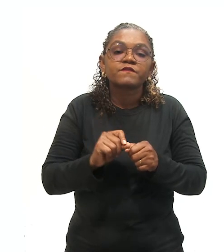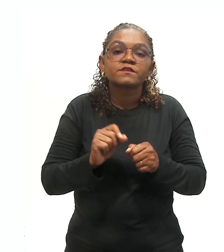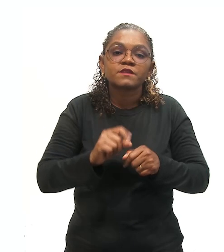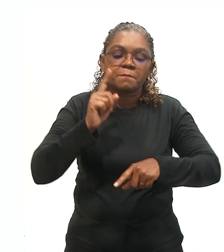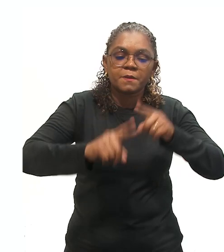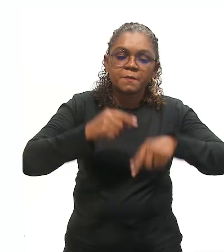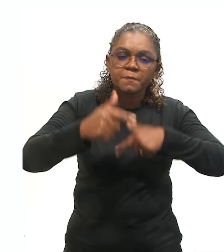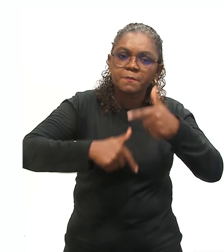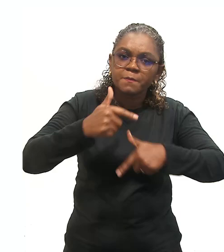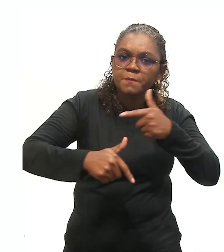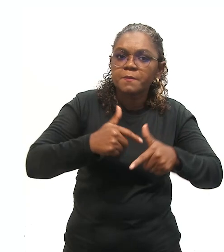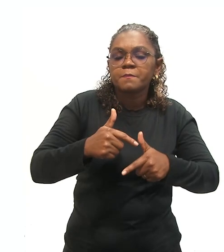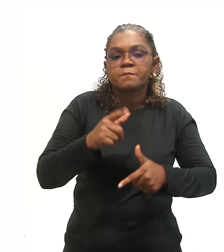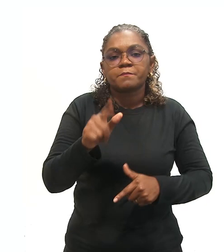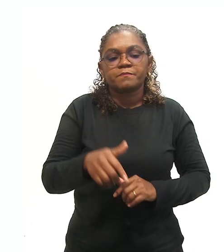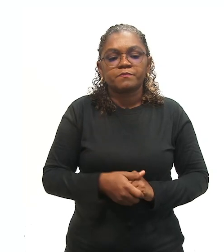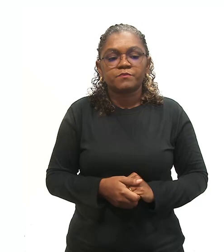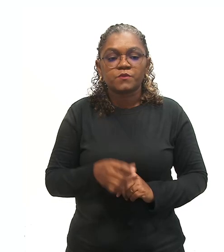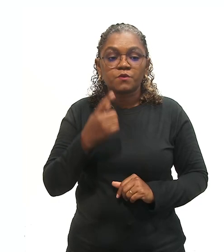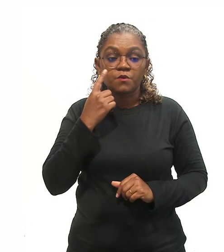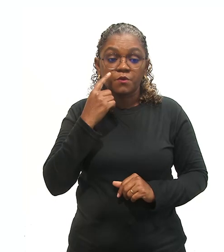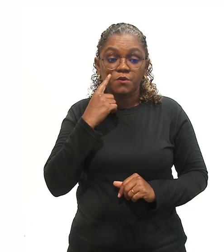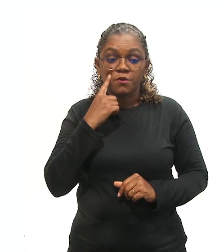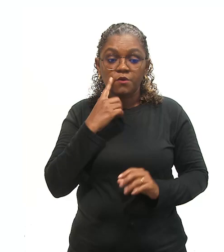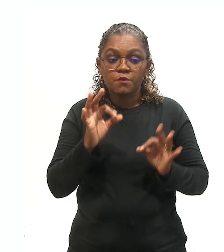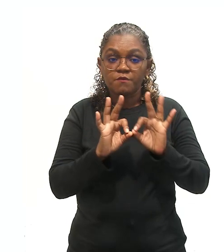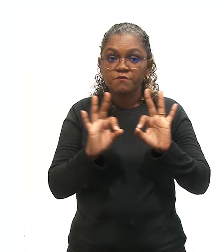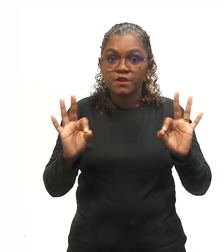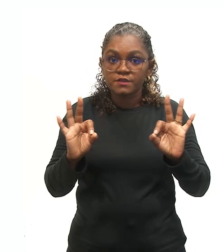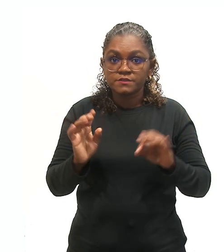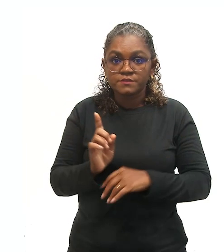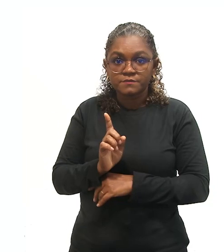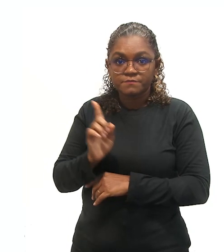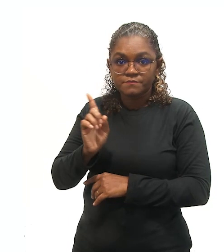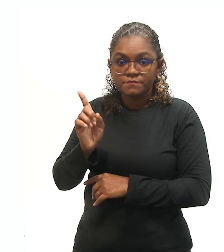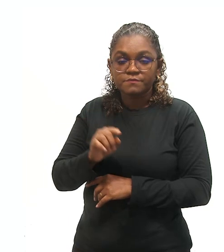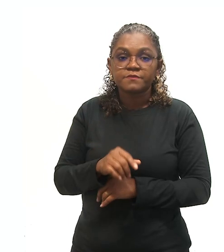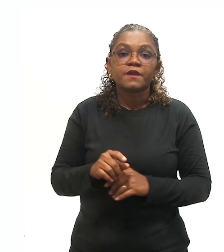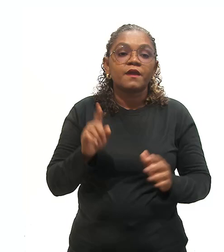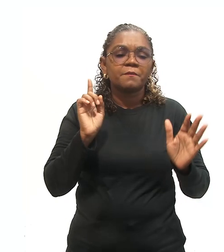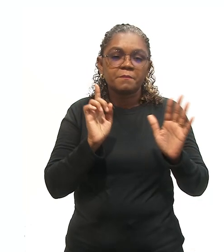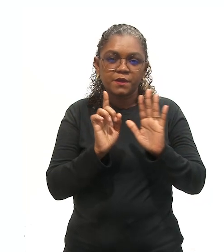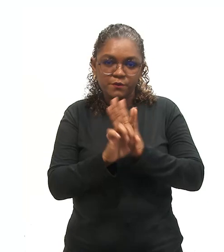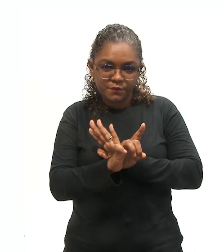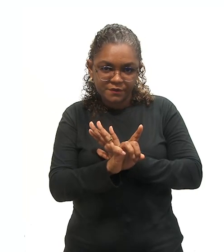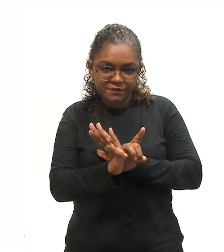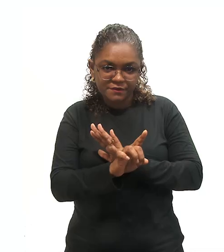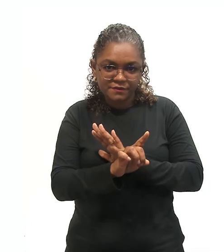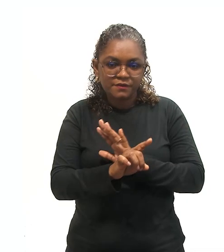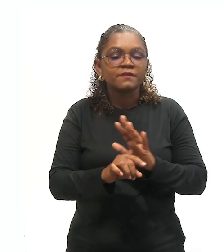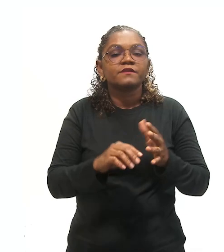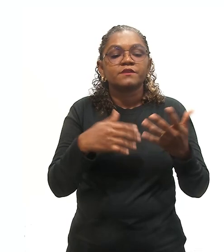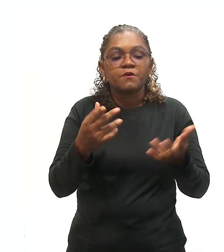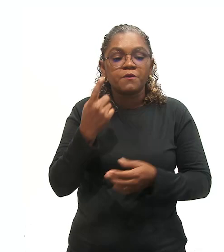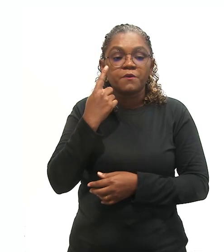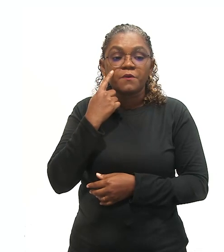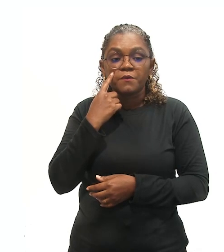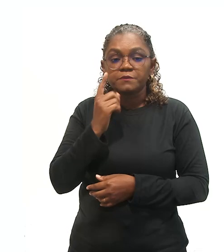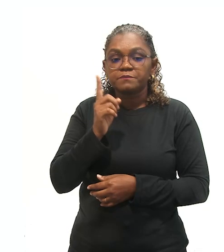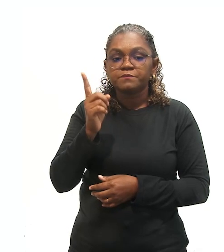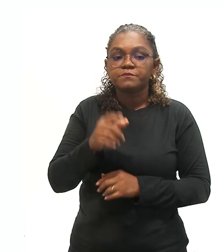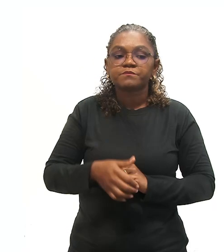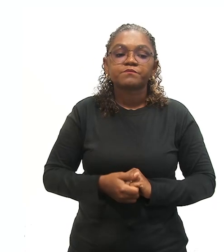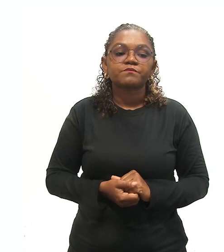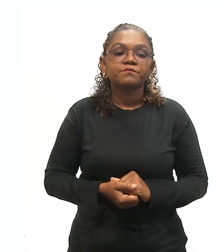e serviços. Essa frase aqui é uma resposta para uma grande pergunta que deu origem ao estudo da economia. O que é estudar